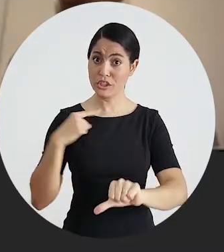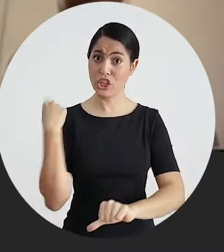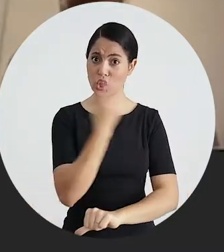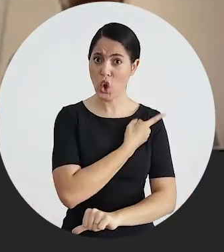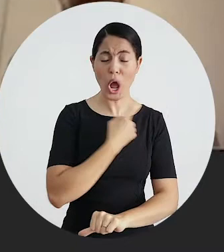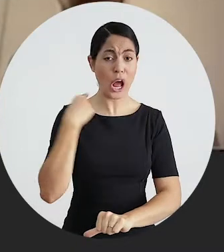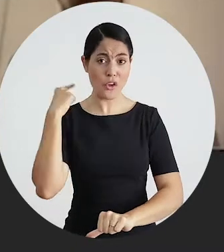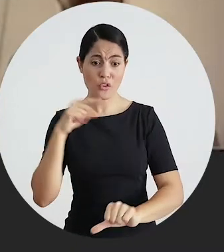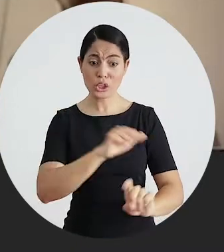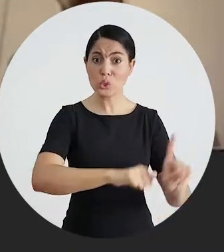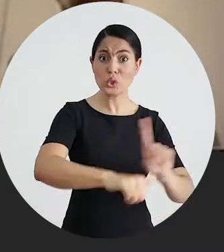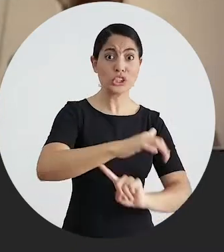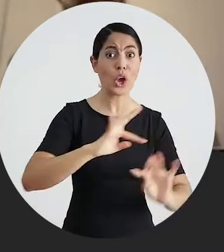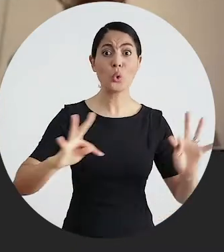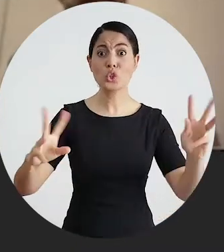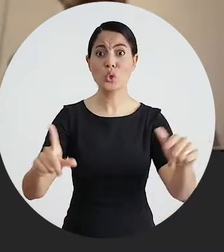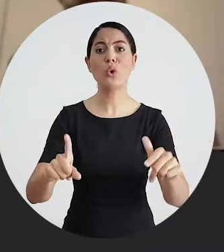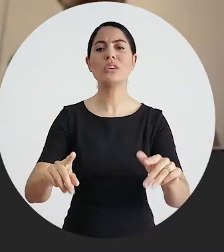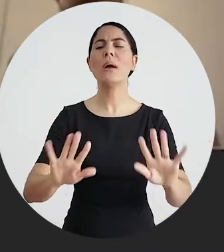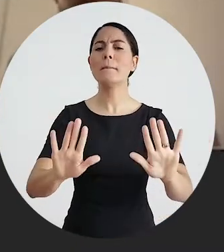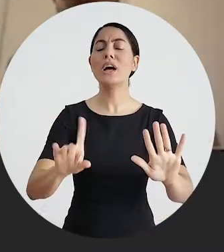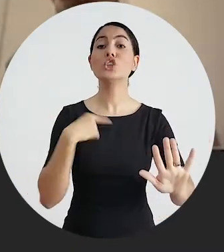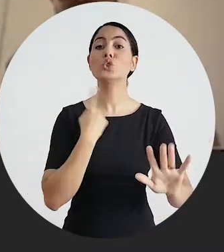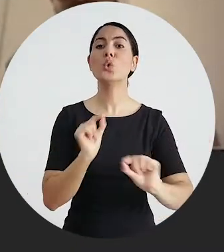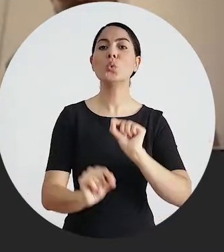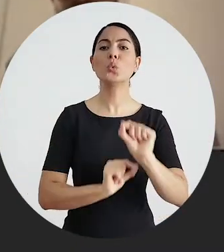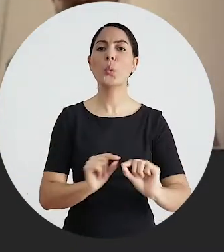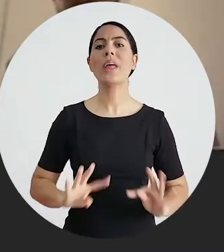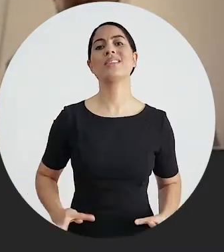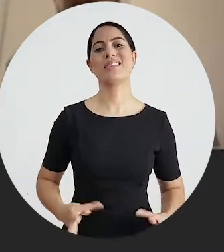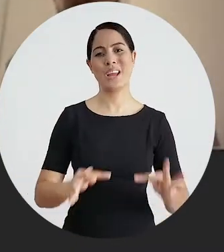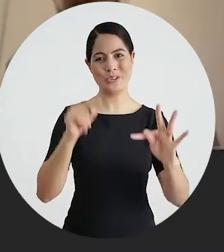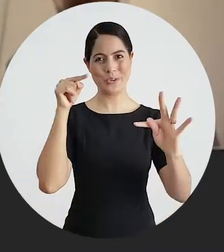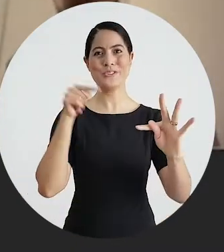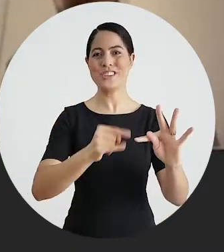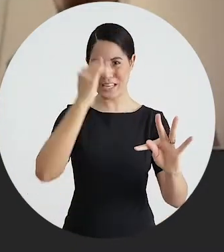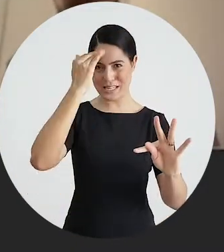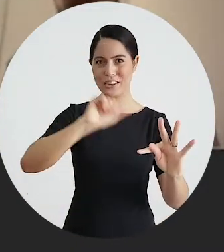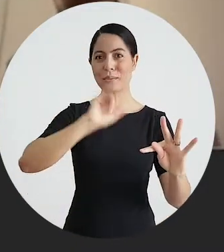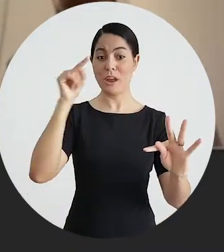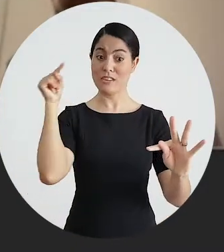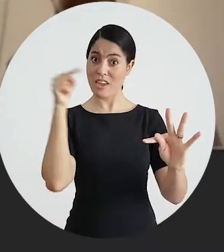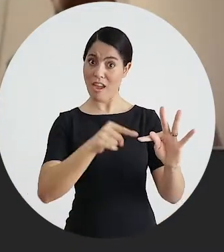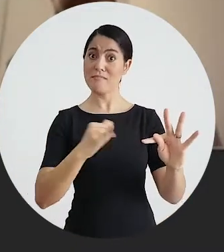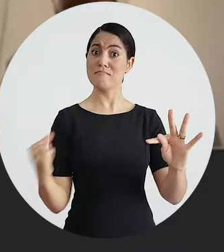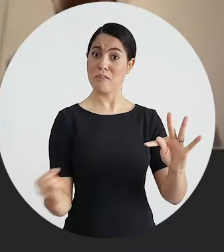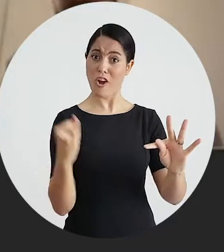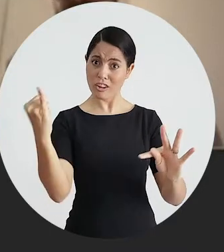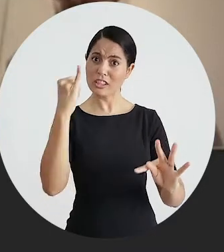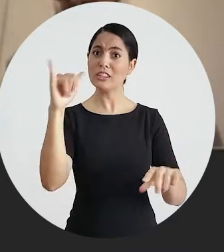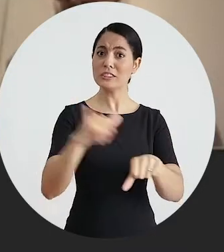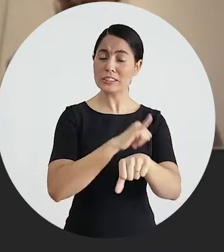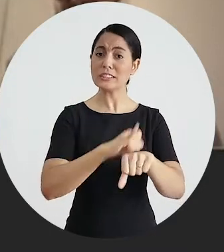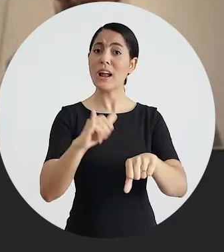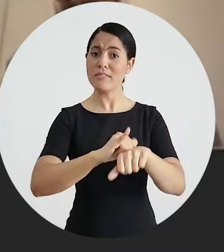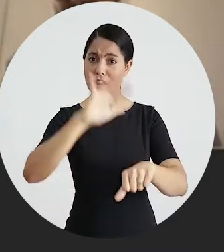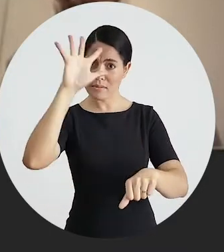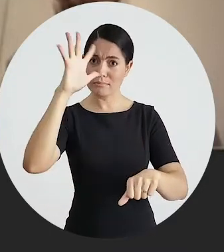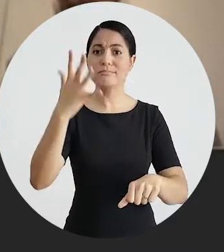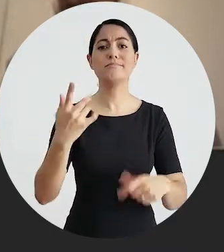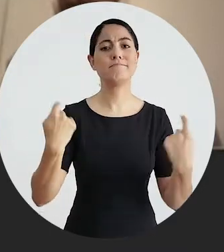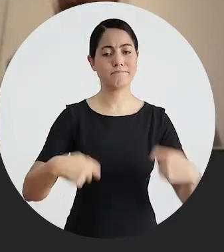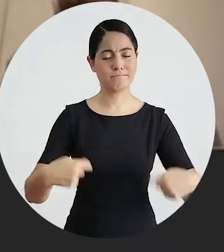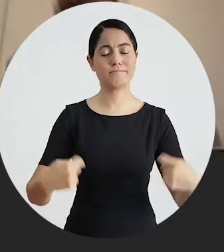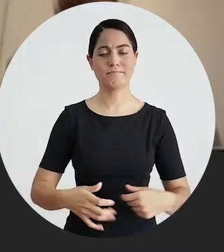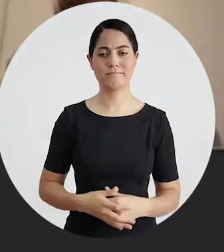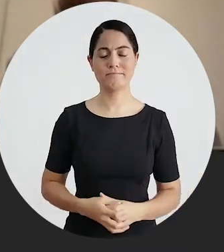mas eu acho que é muito importante a gente entender que tecnologia hoje é ferramenta e a gente precisa dela para a tomada de decisão. Mas isso